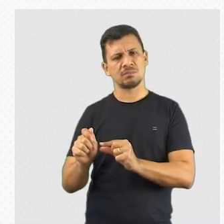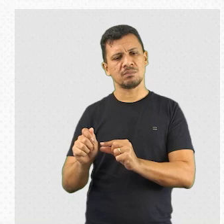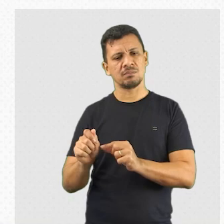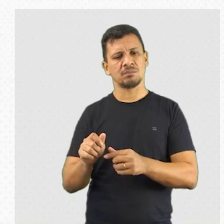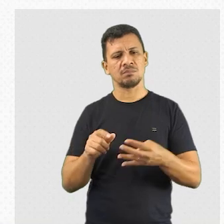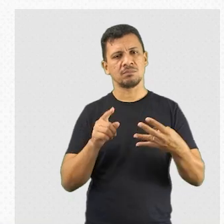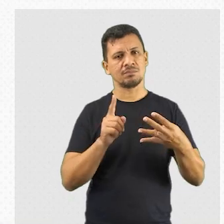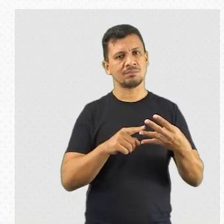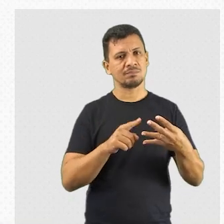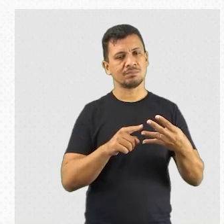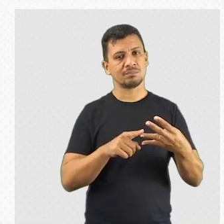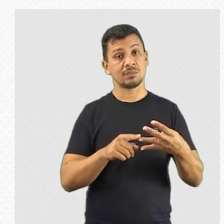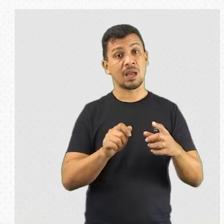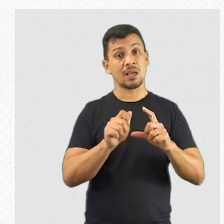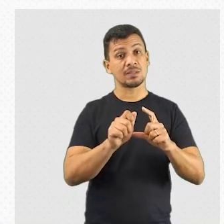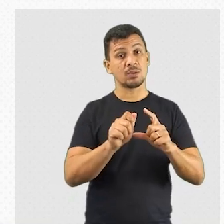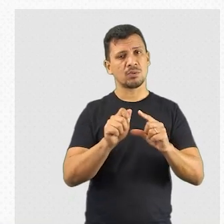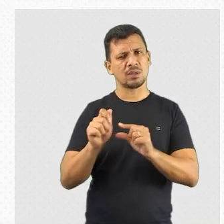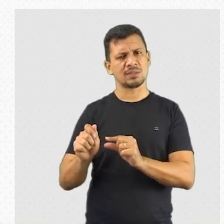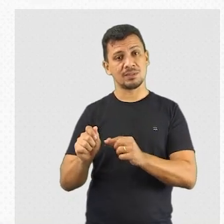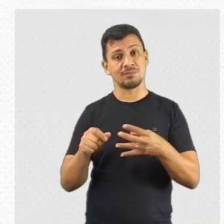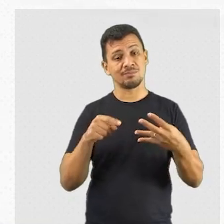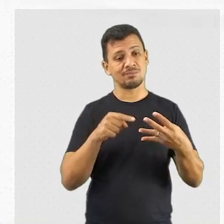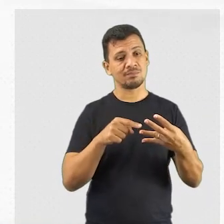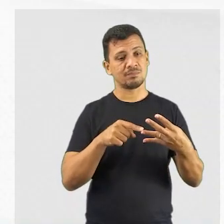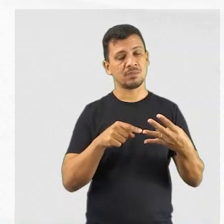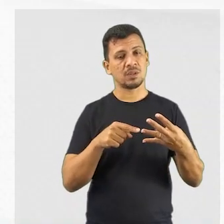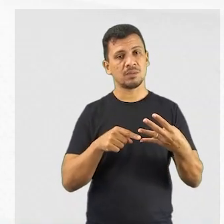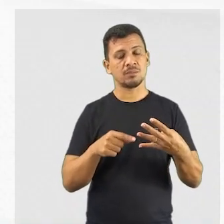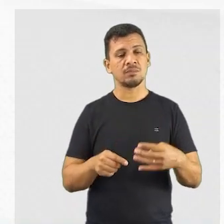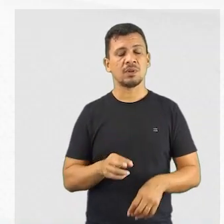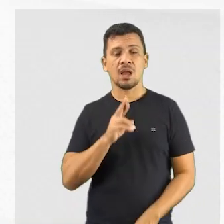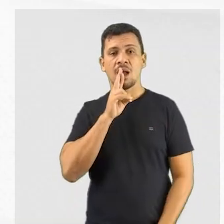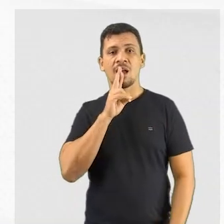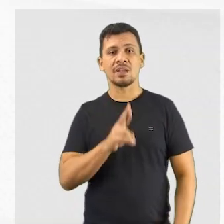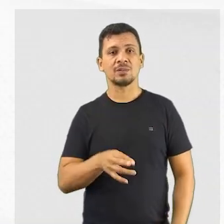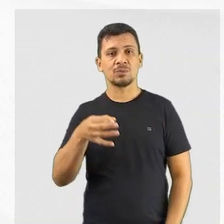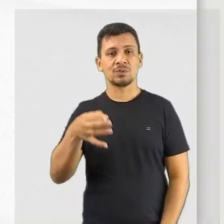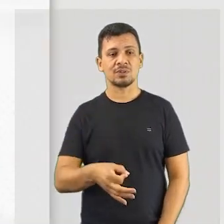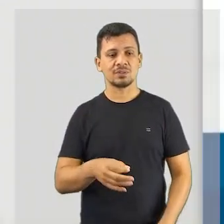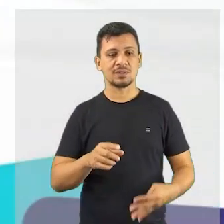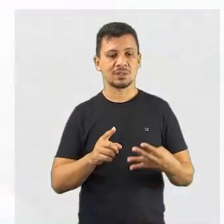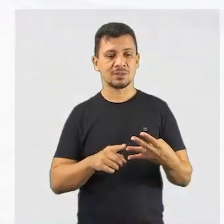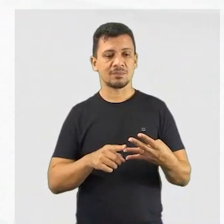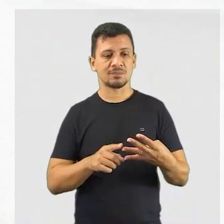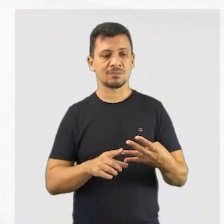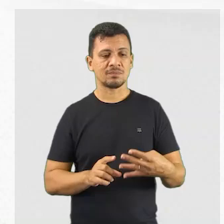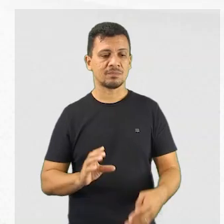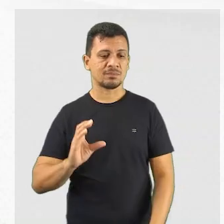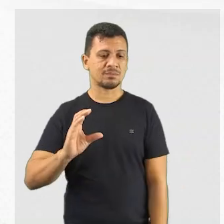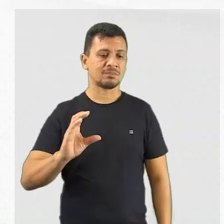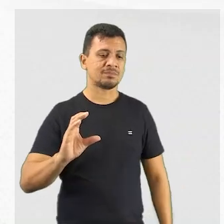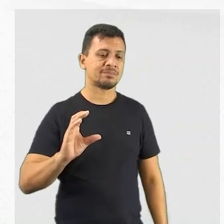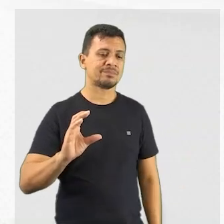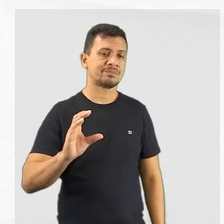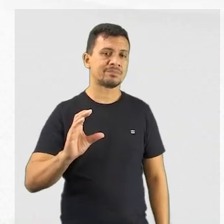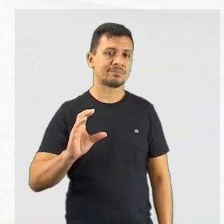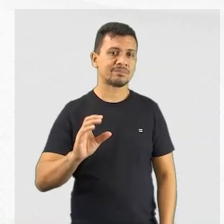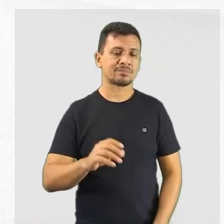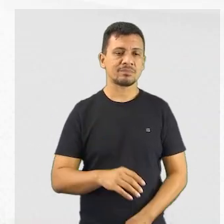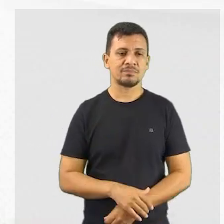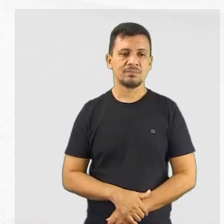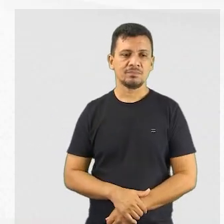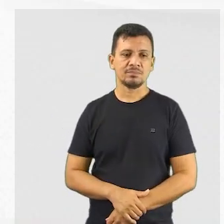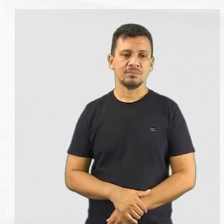letra minúscula. No caso, azão, azinho, tá? Então, pessoal, a resposta correta é a letra C, né? Em